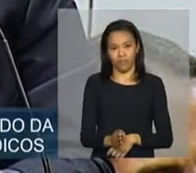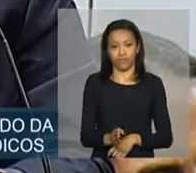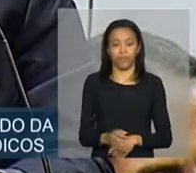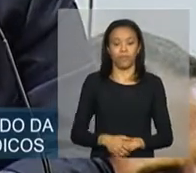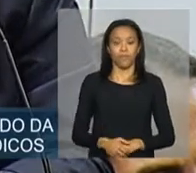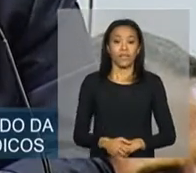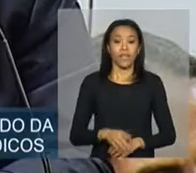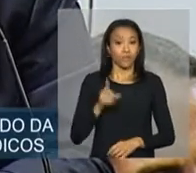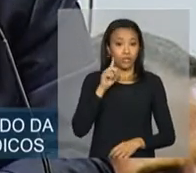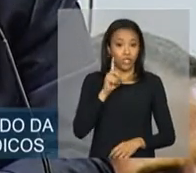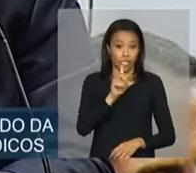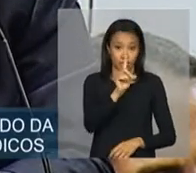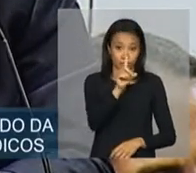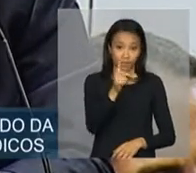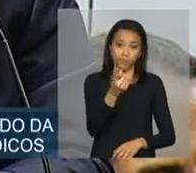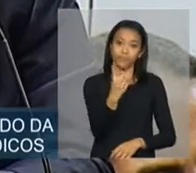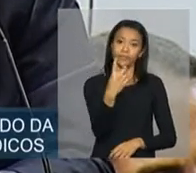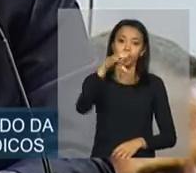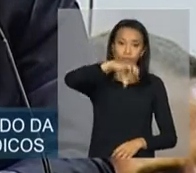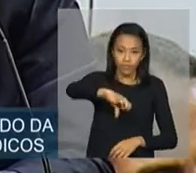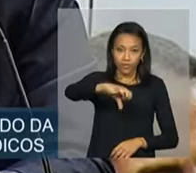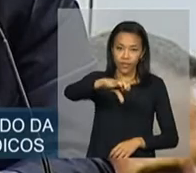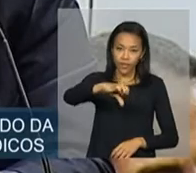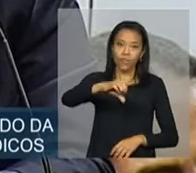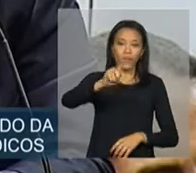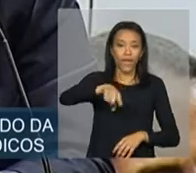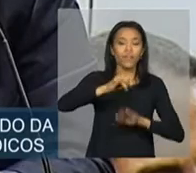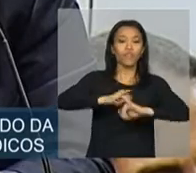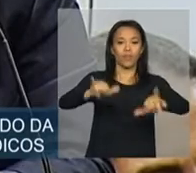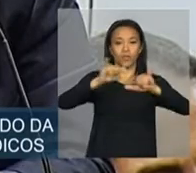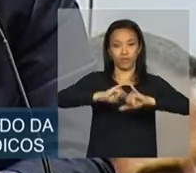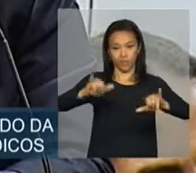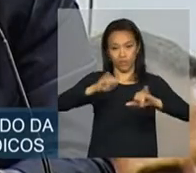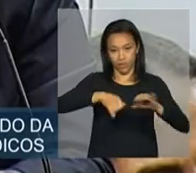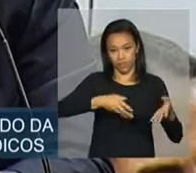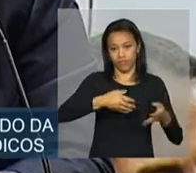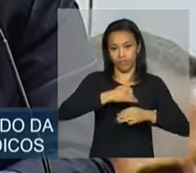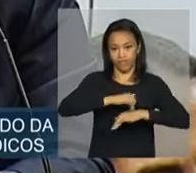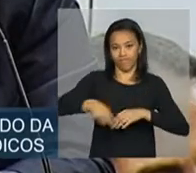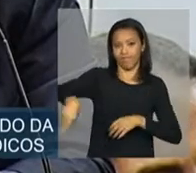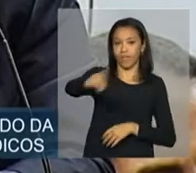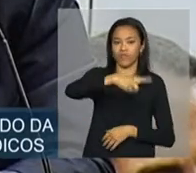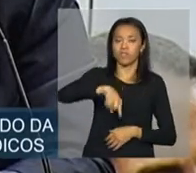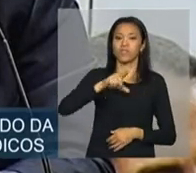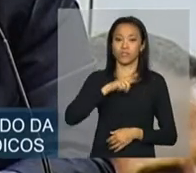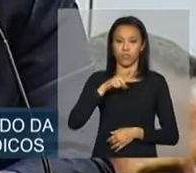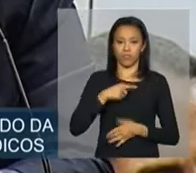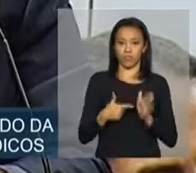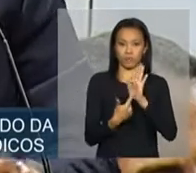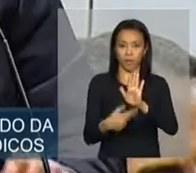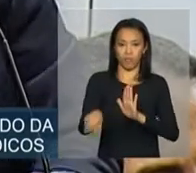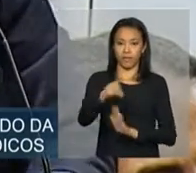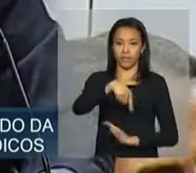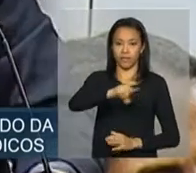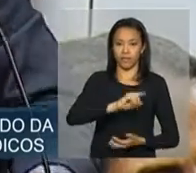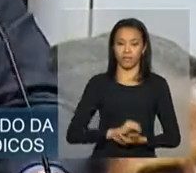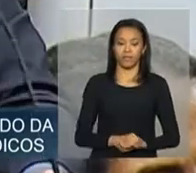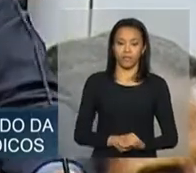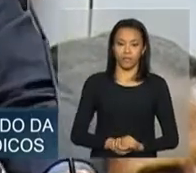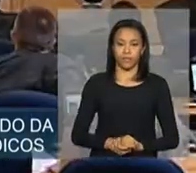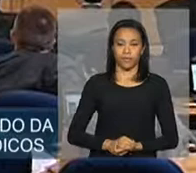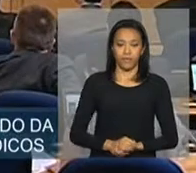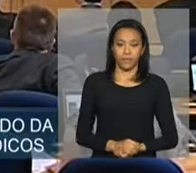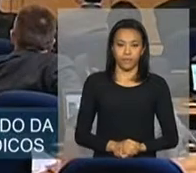dezenove essa são os dados aí para eliminares que nós temos apresentar para o senhor o senhor é